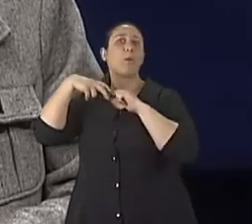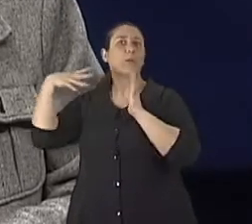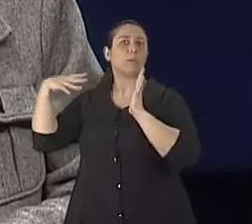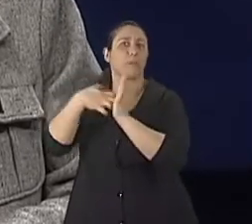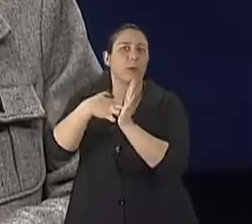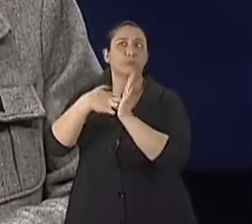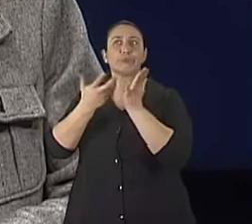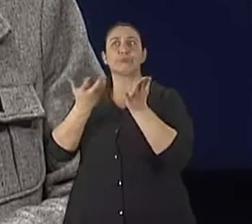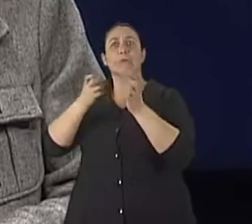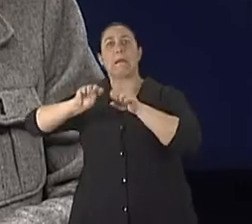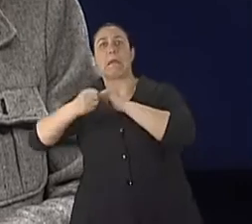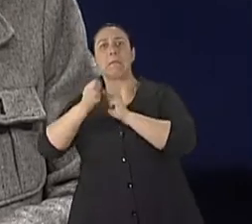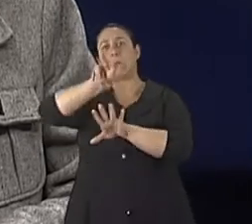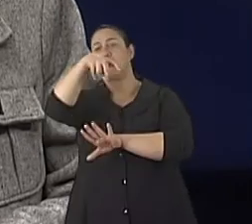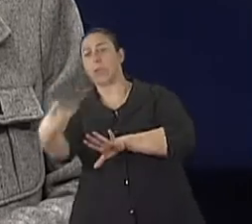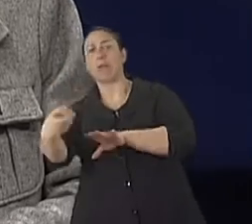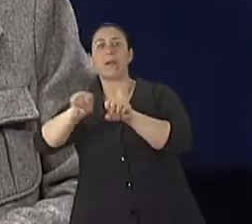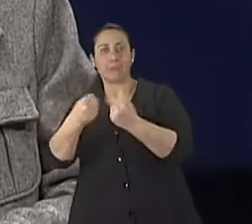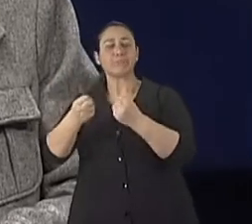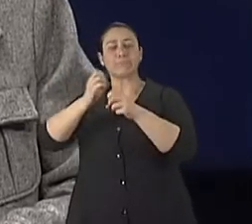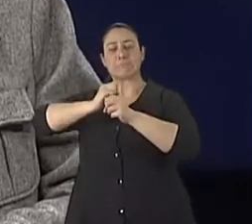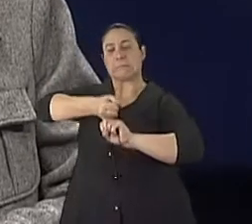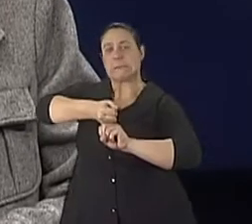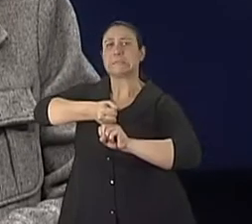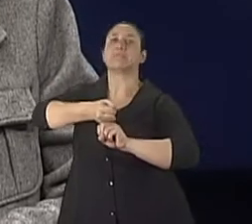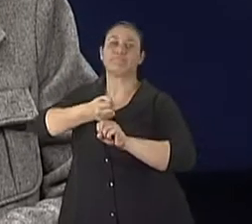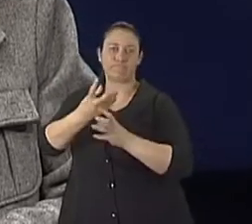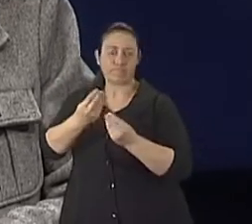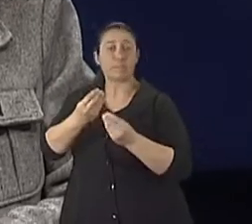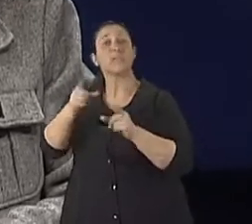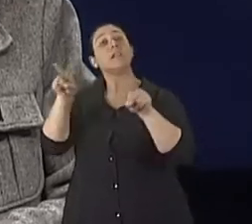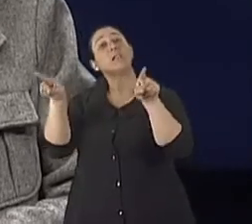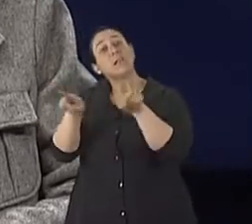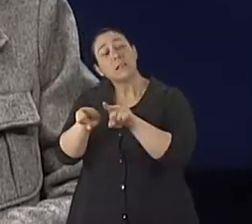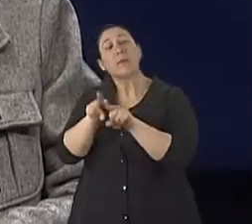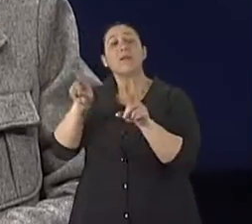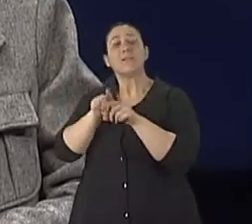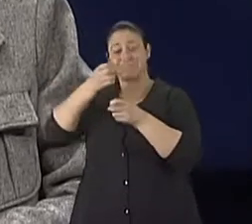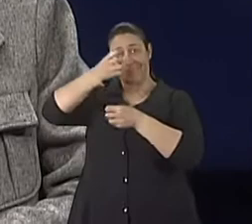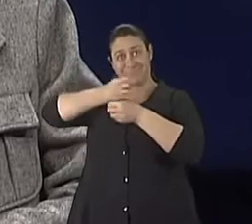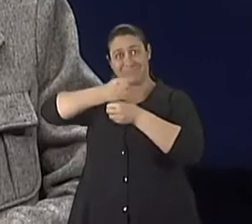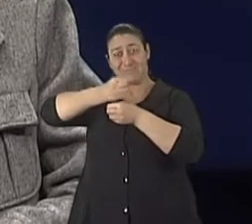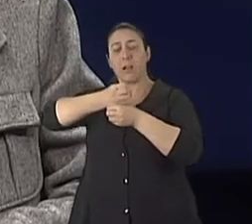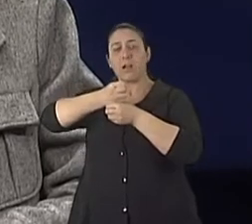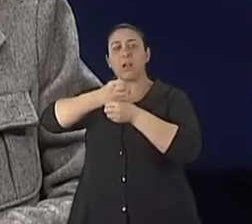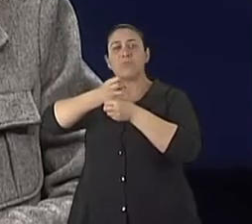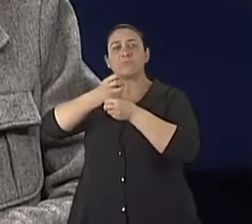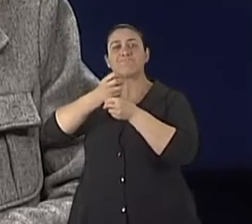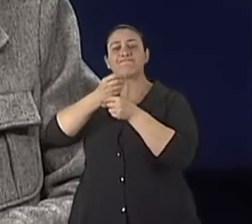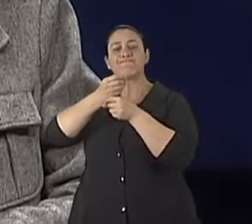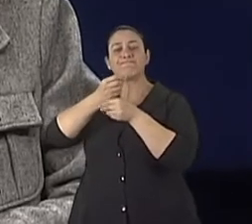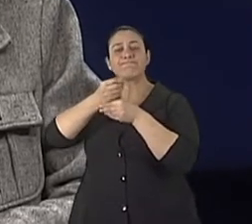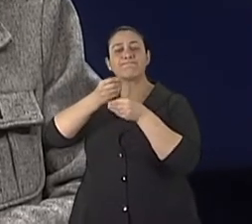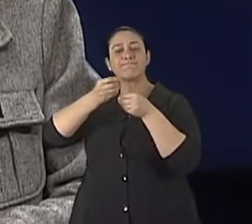ea degeneração que por si só para a idade ea população começou a envelhecer começou a viver mais também com isso vêm as doenças